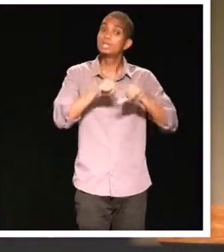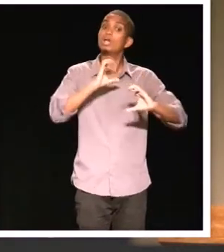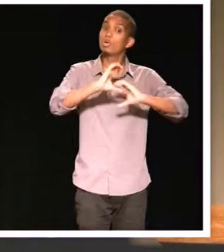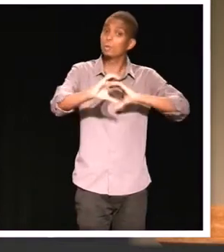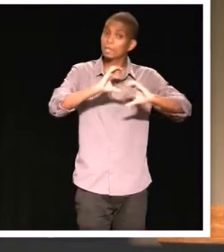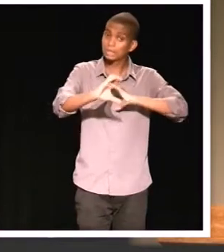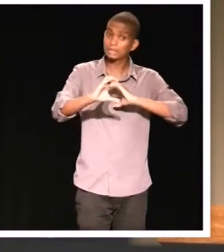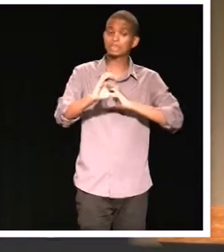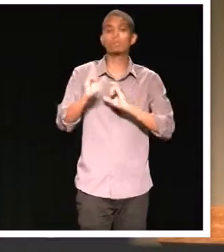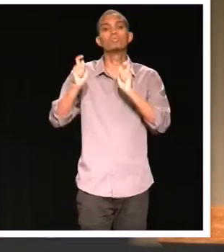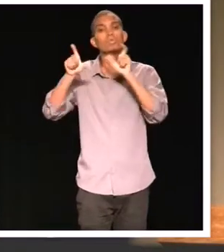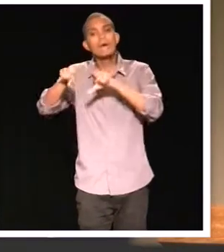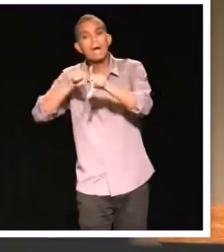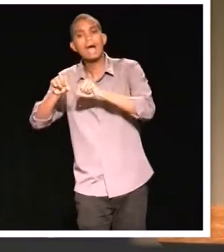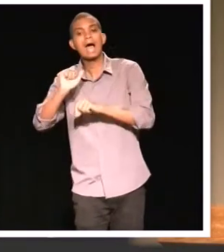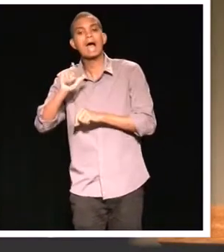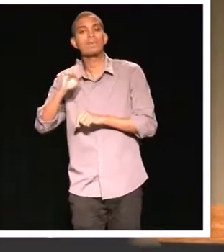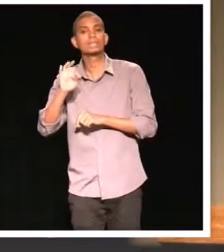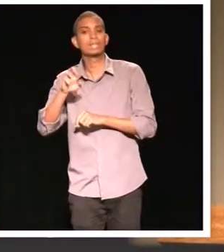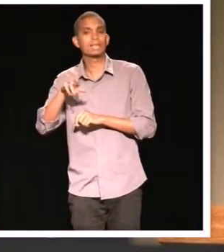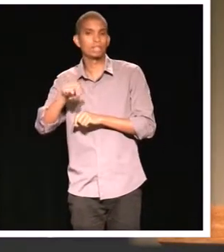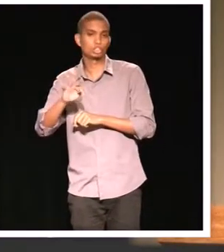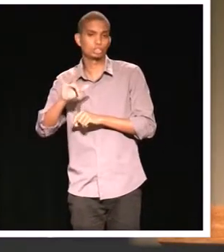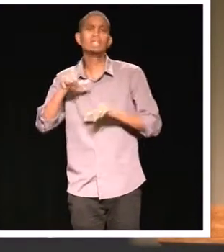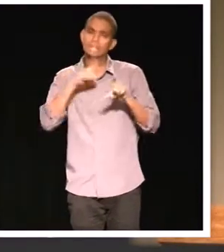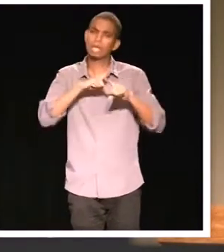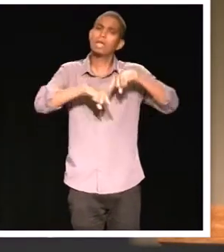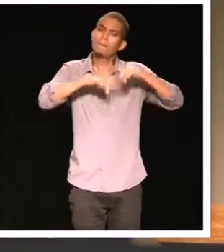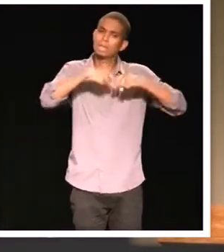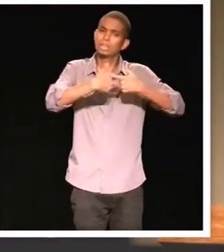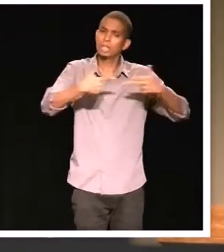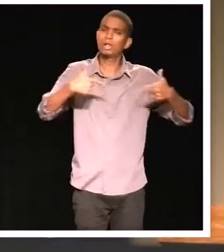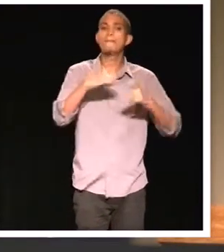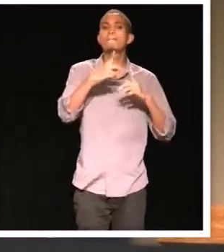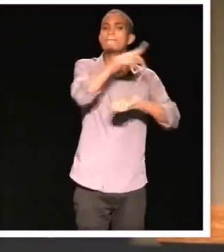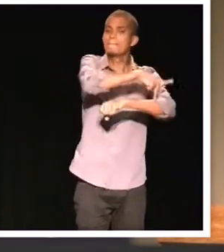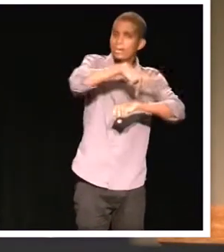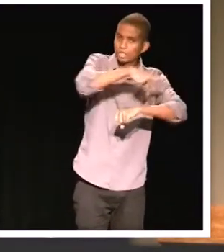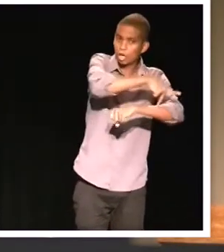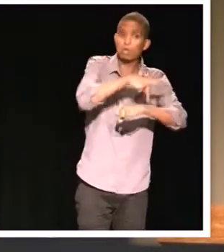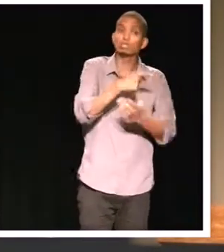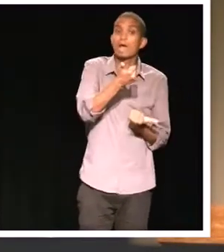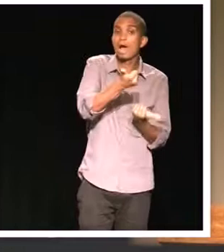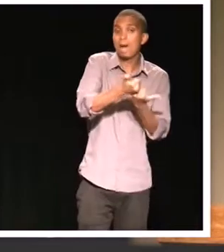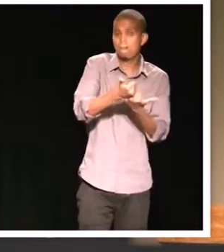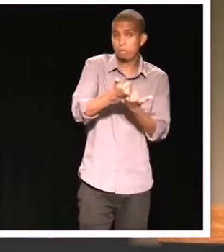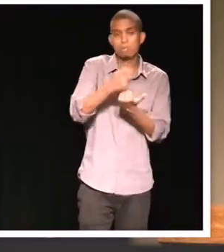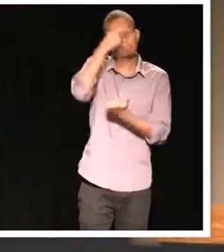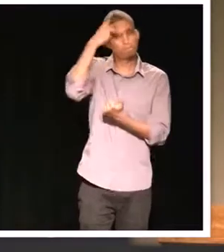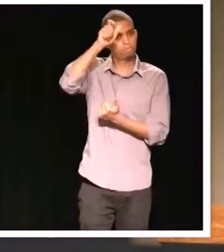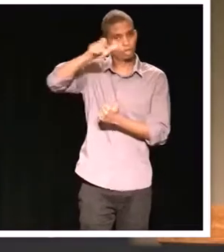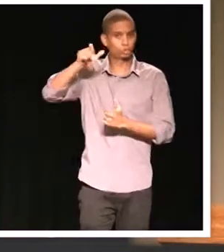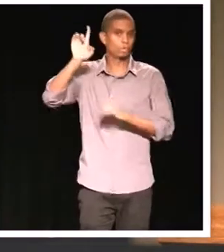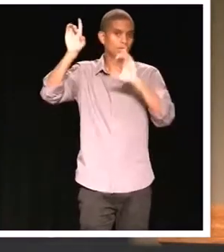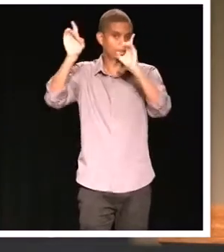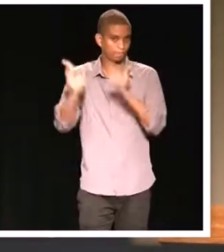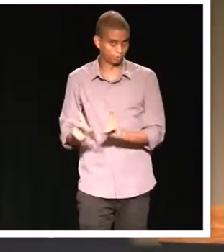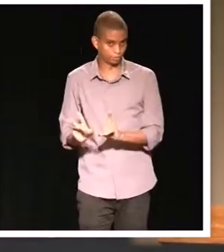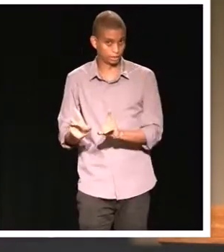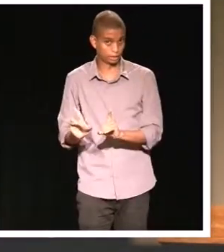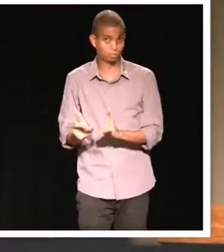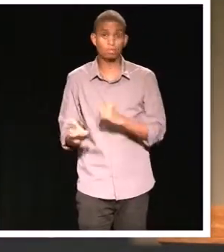e alternativa, e técnicas e materiais pedagógicos como apoios para pessoas com deficiência. Vejam